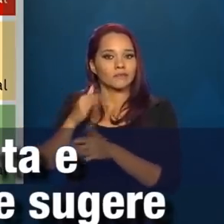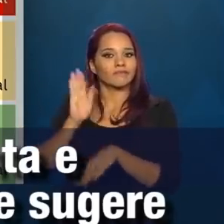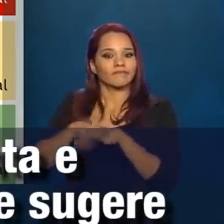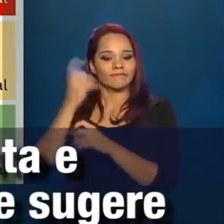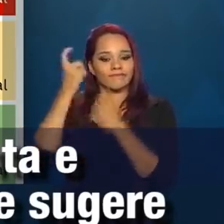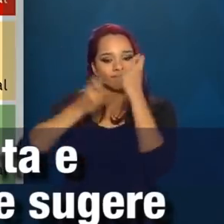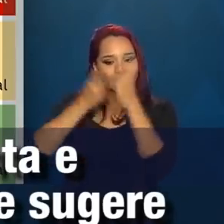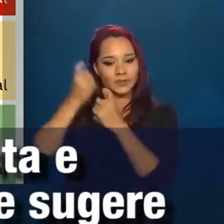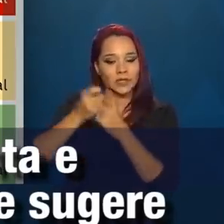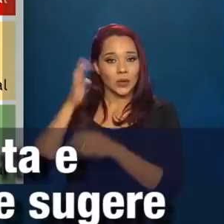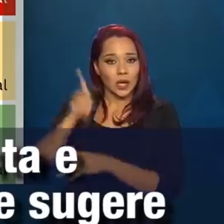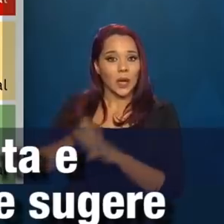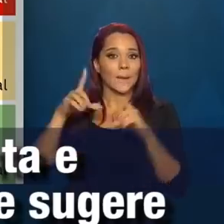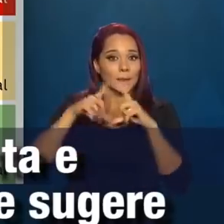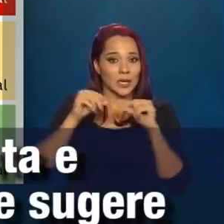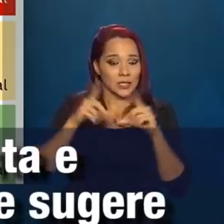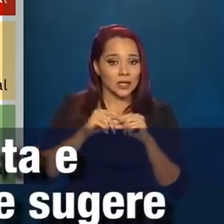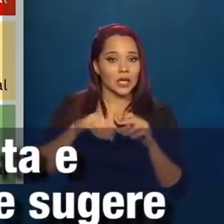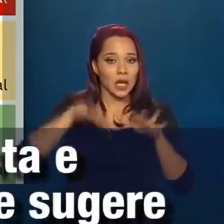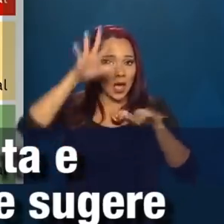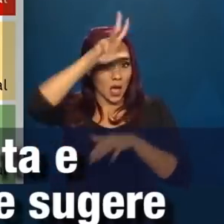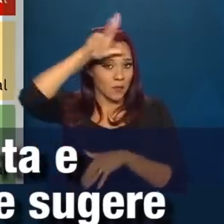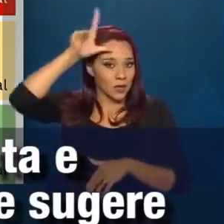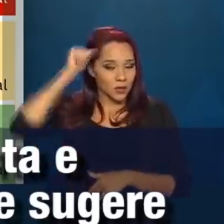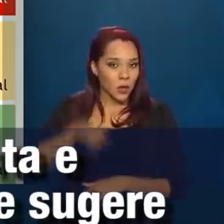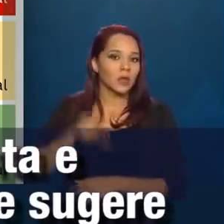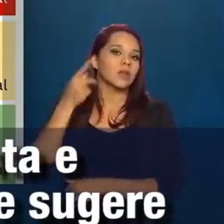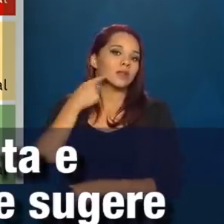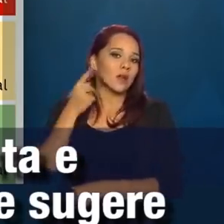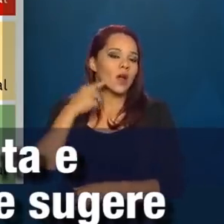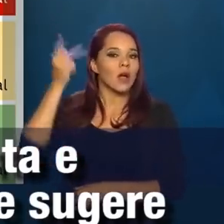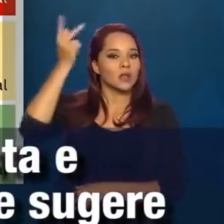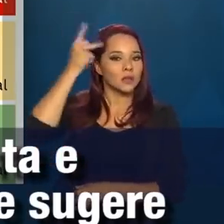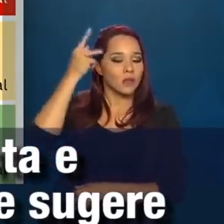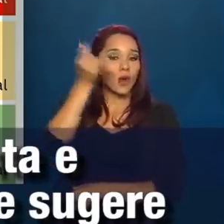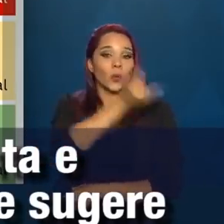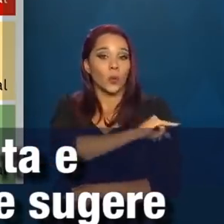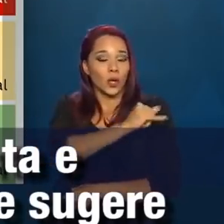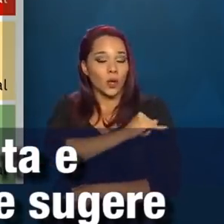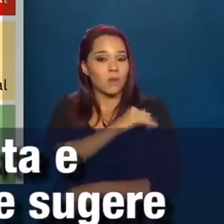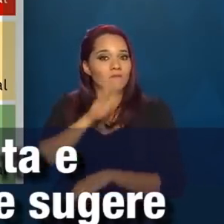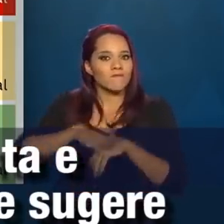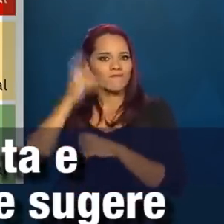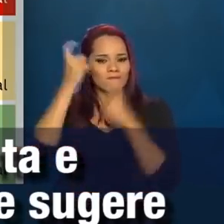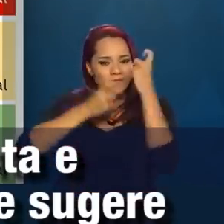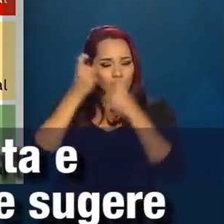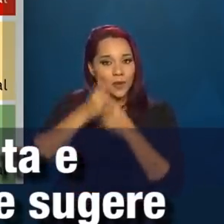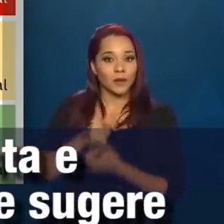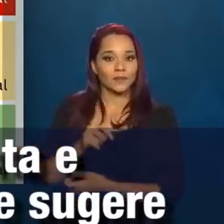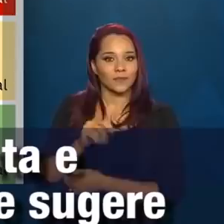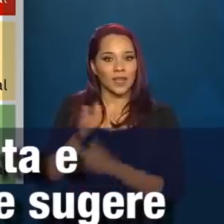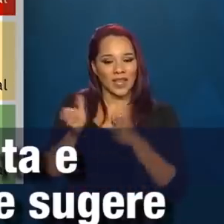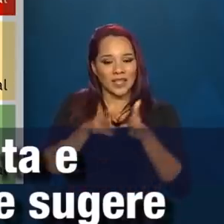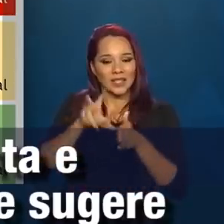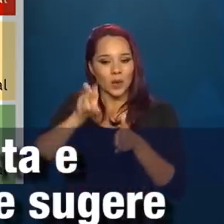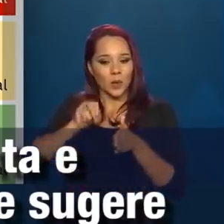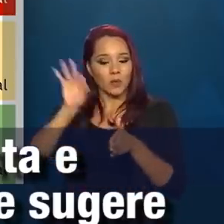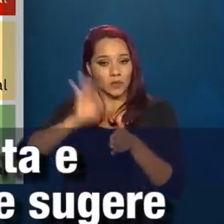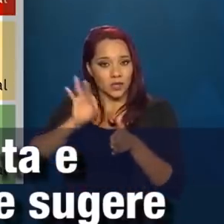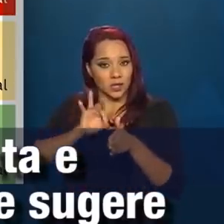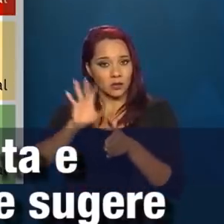preocupação. Então são eles: Distrito Federal, Amazonas, Ceará, São Paulo e Rio de Janeiro. Entre 50% e a